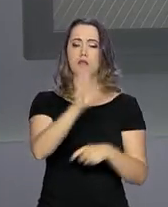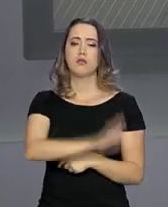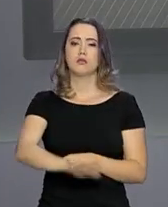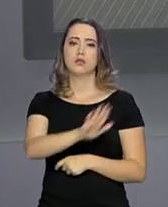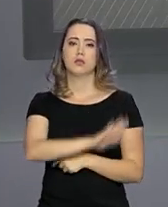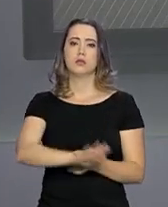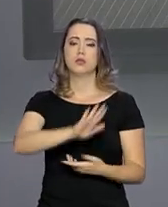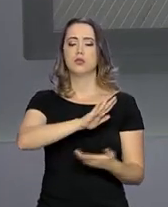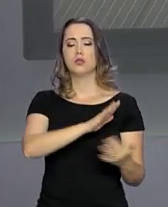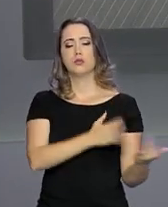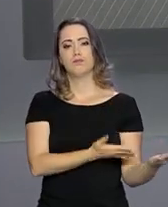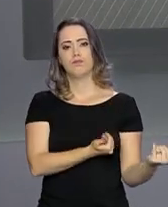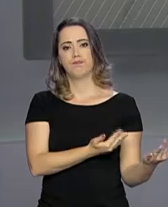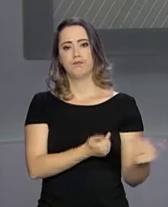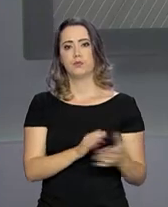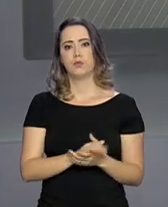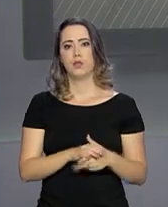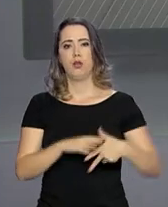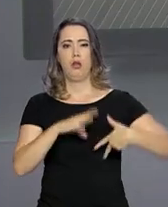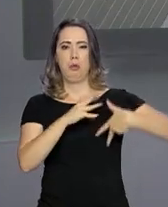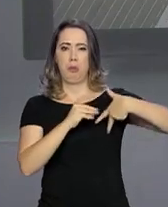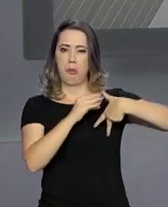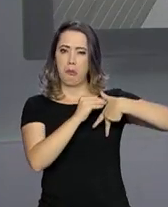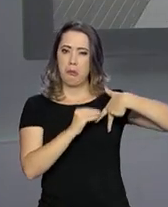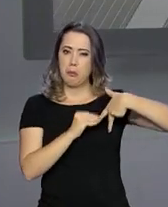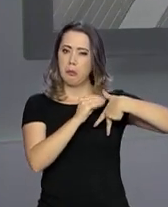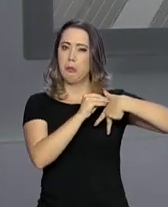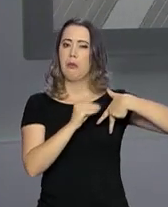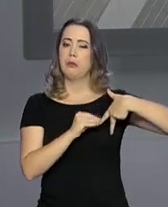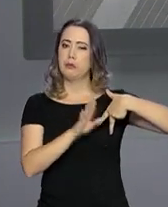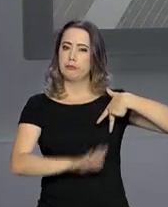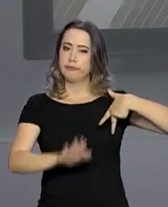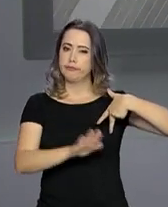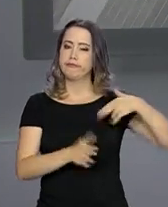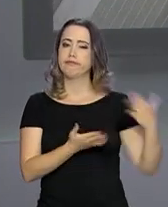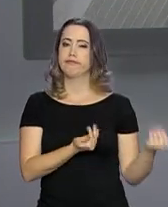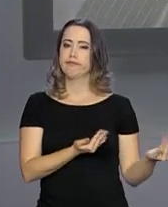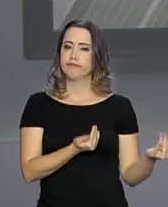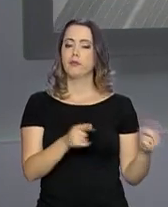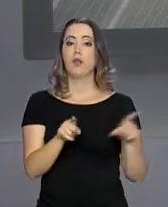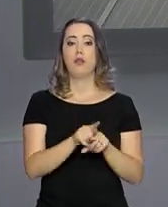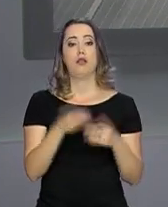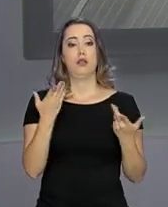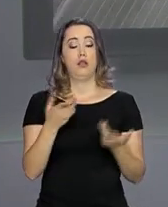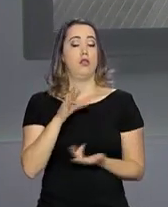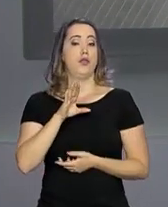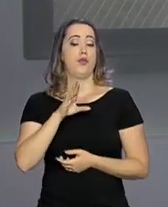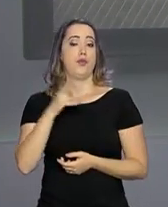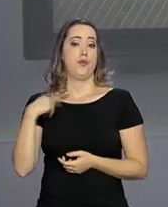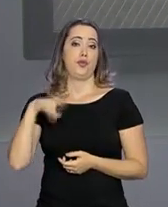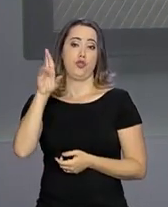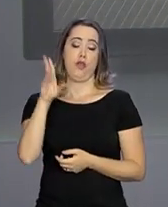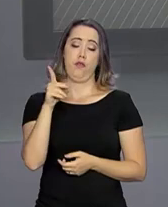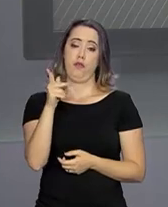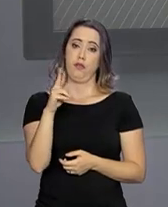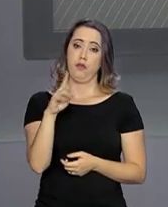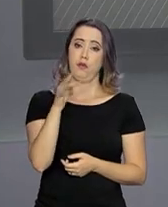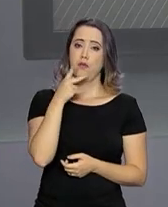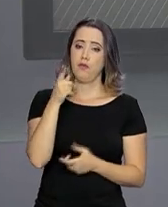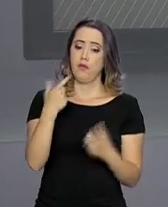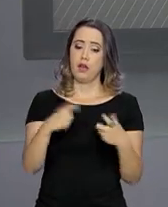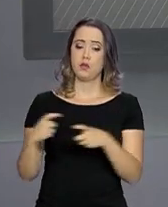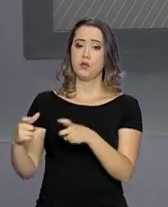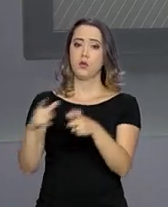sexual de crianças e adolescentes. O diretor-geral substituto da PRF, Marcelo Moreno, destaca que o mapeamento ajudou